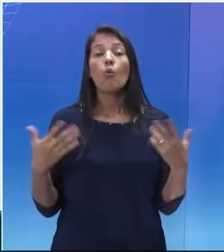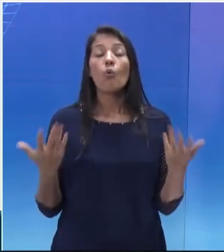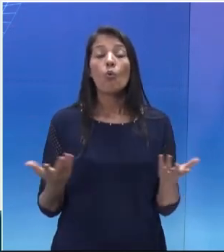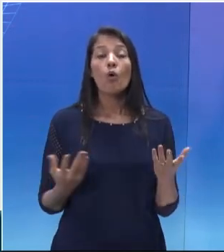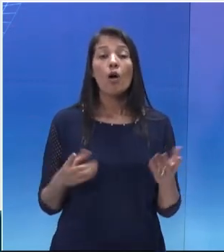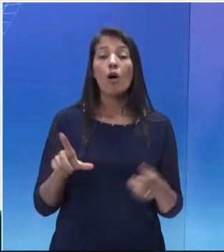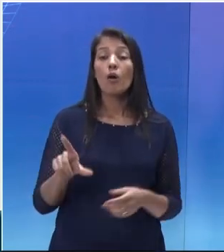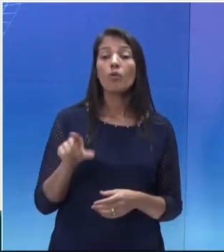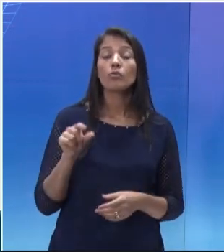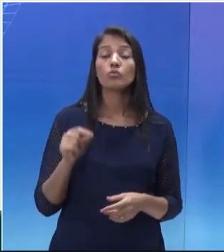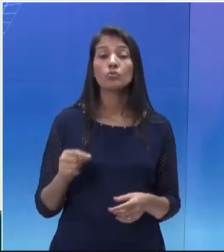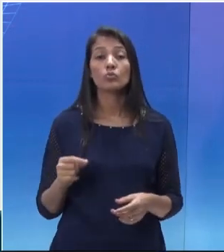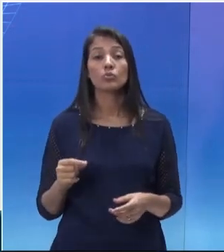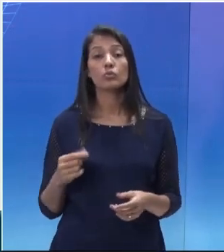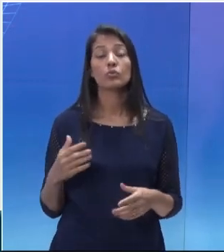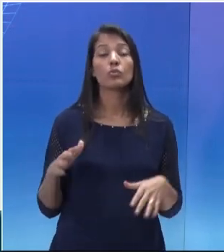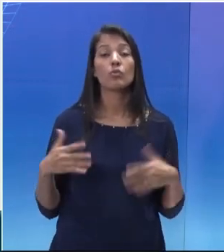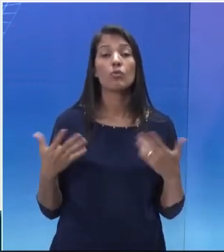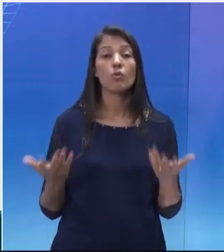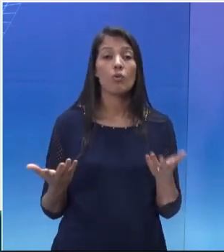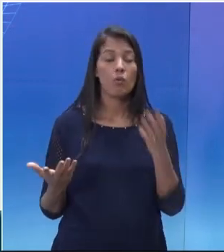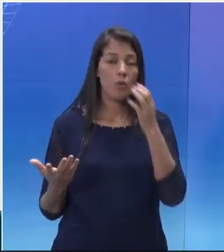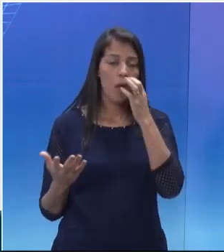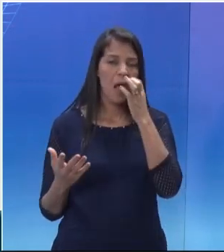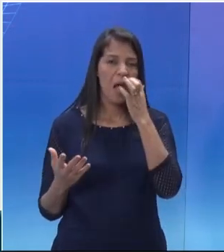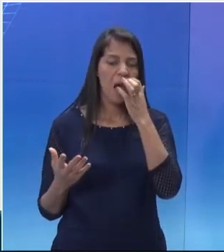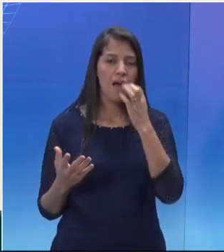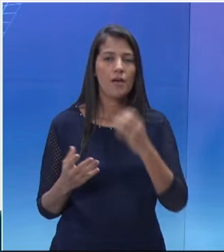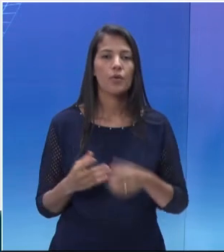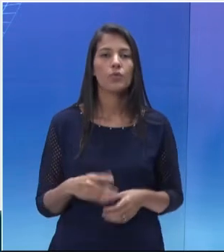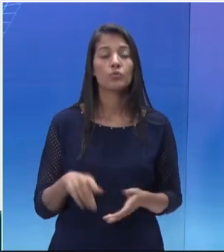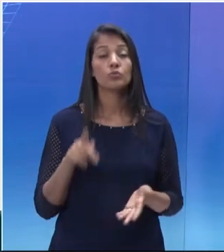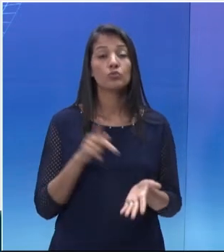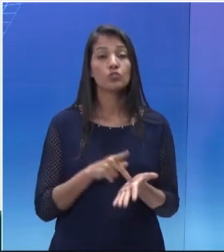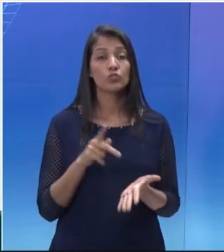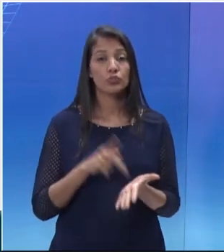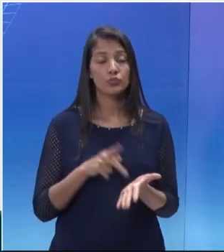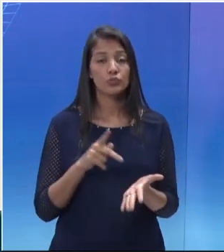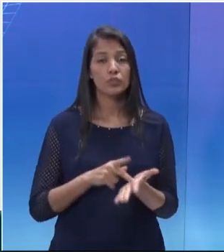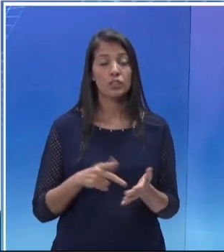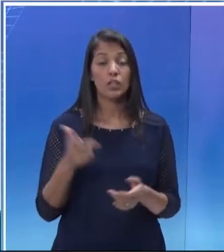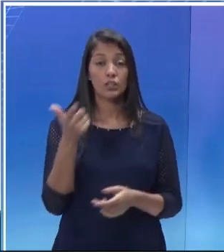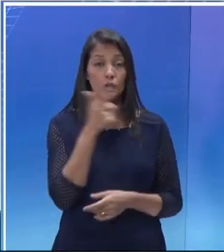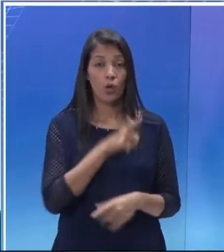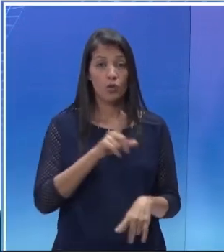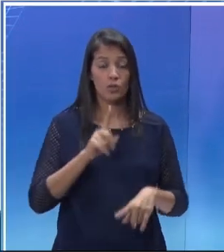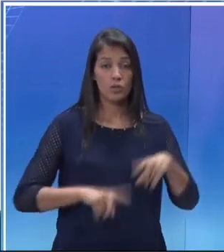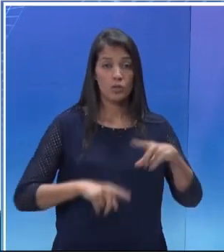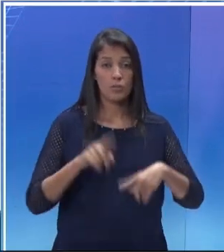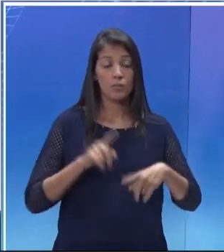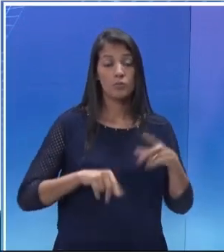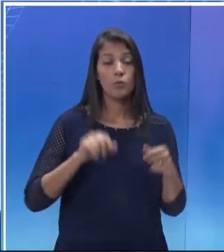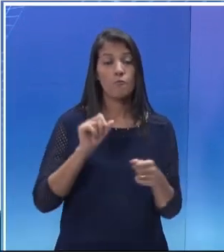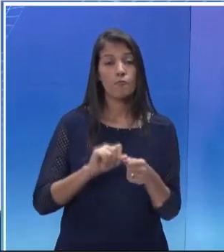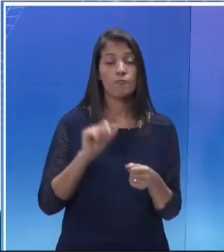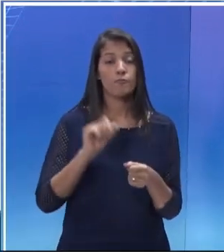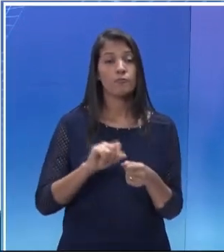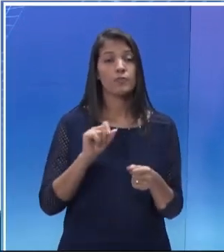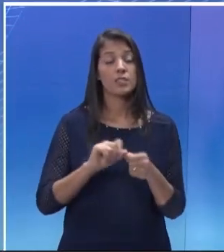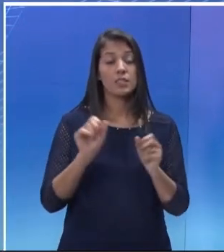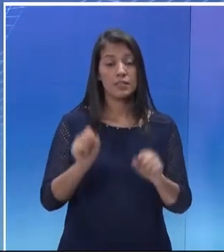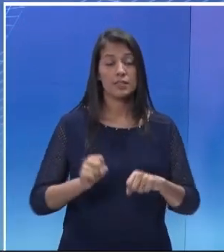nós decidirmos qual desses ânions e qual desses cátions vão realmente poder produzir a